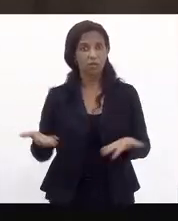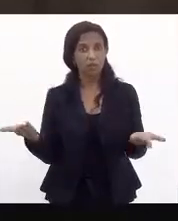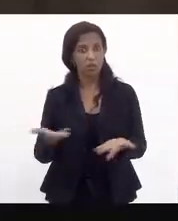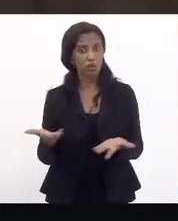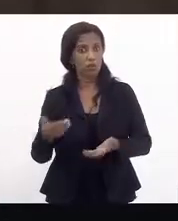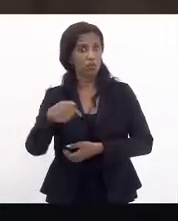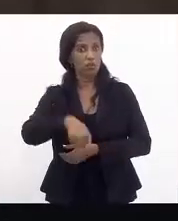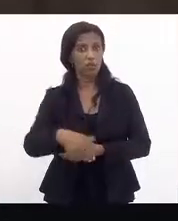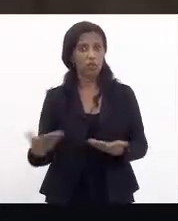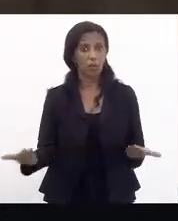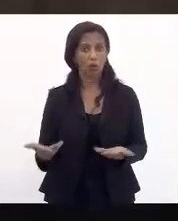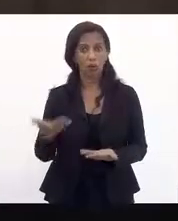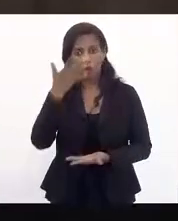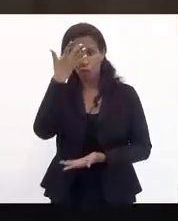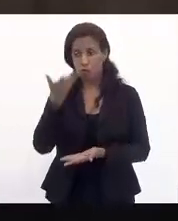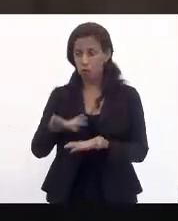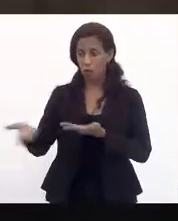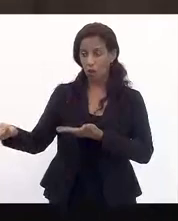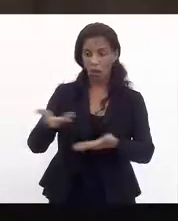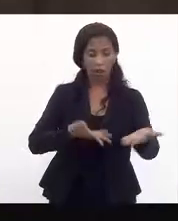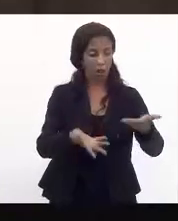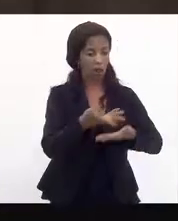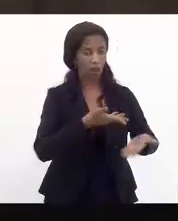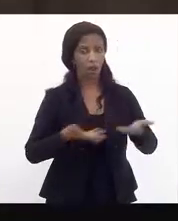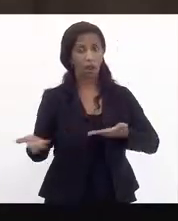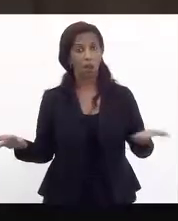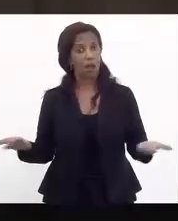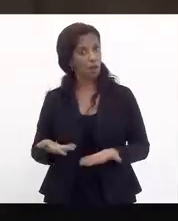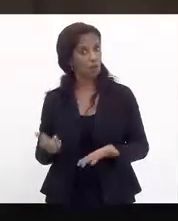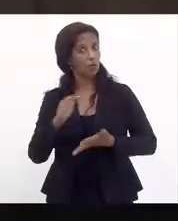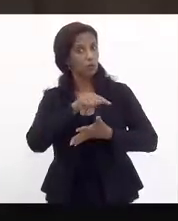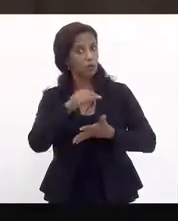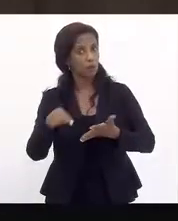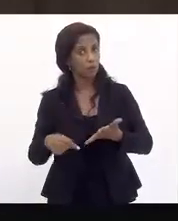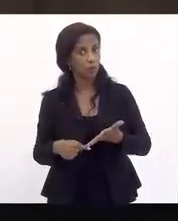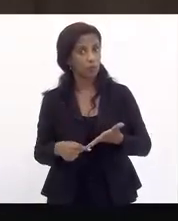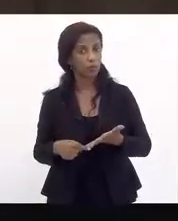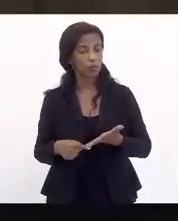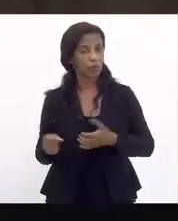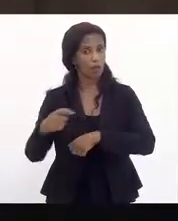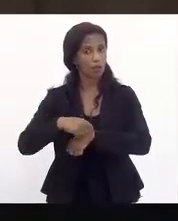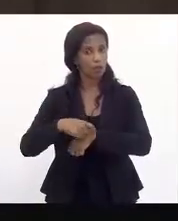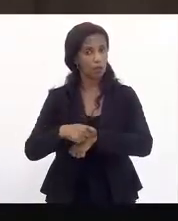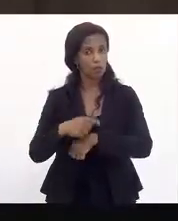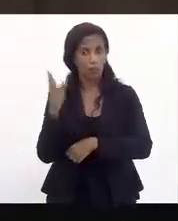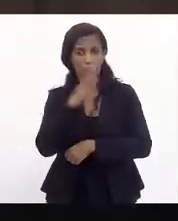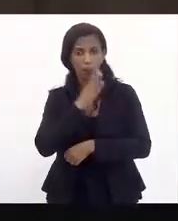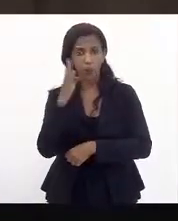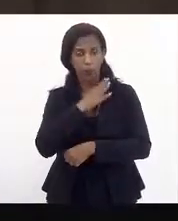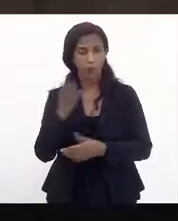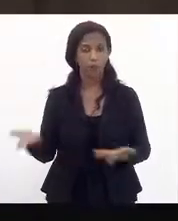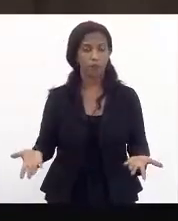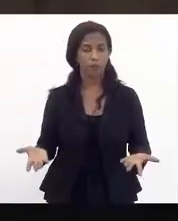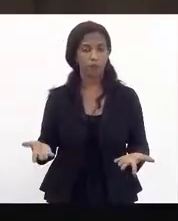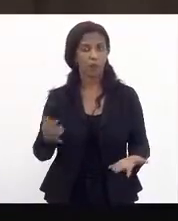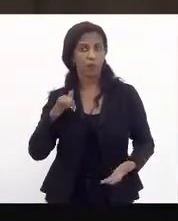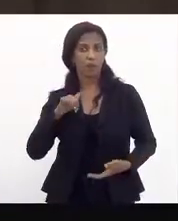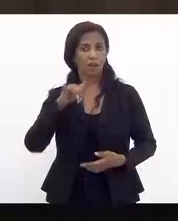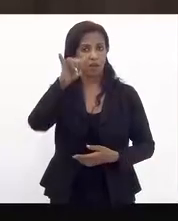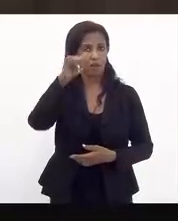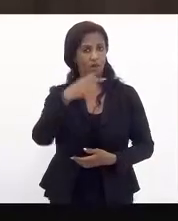aqui agora pessoal tá tendo acesso agora então a gente tem que controlar a questão de tempo é uma velocidade Grande a questão da viagem do governador